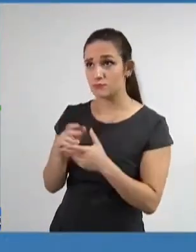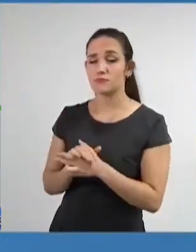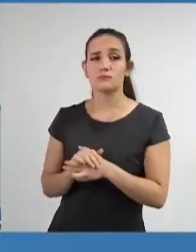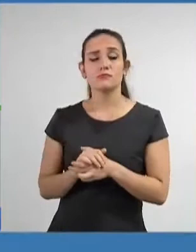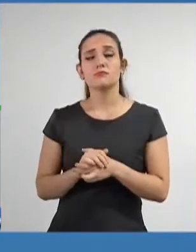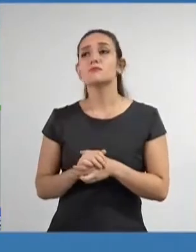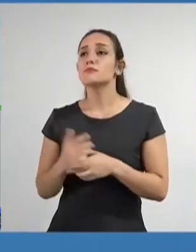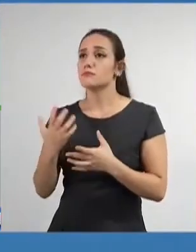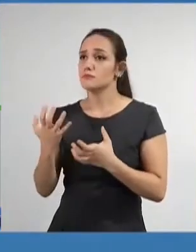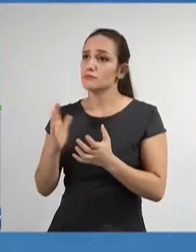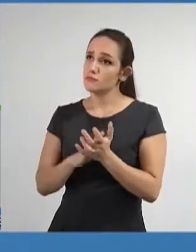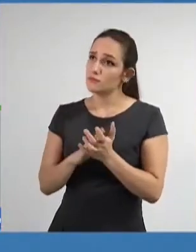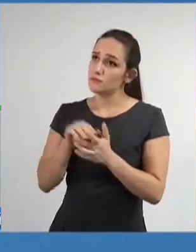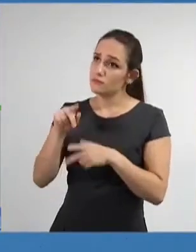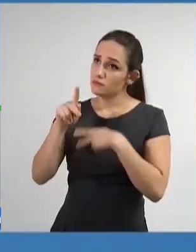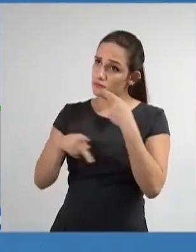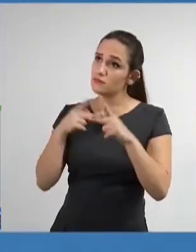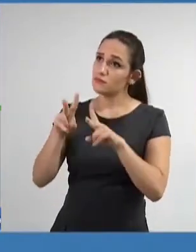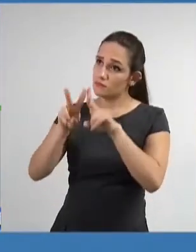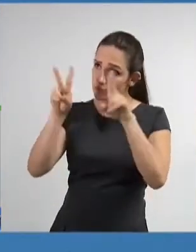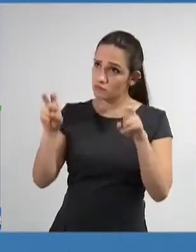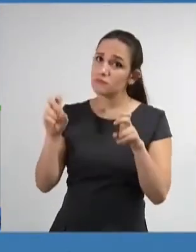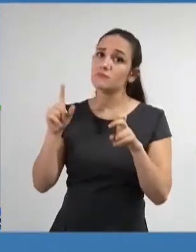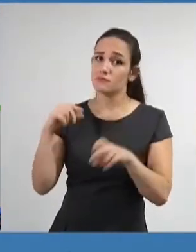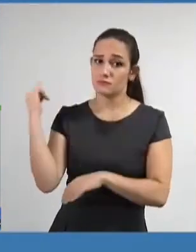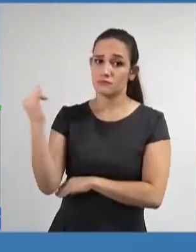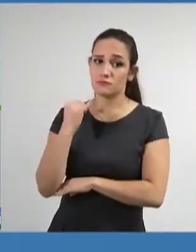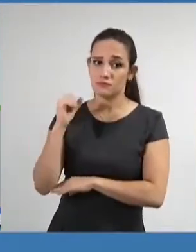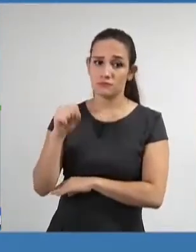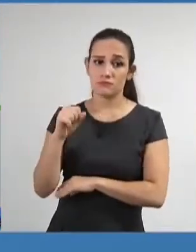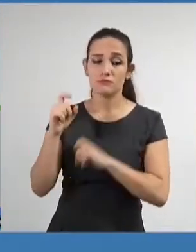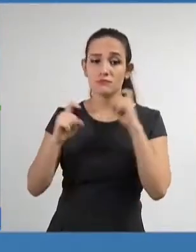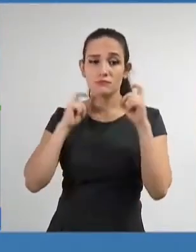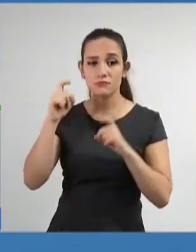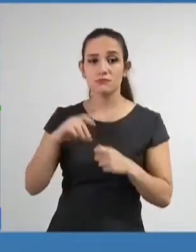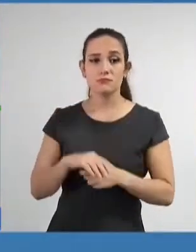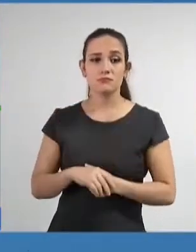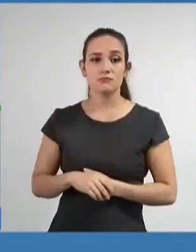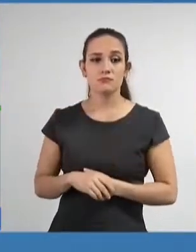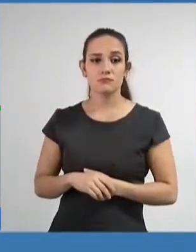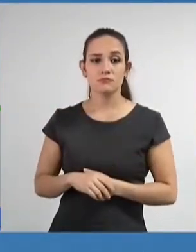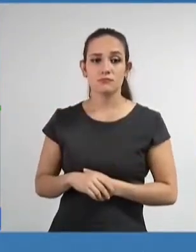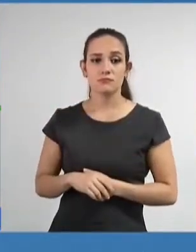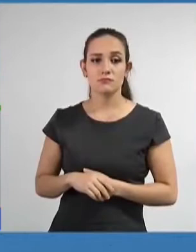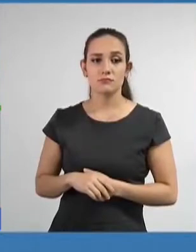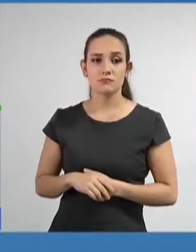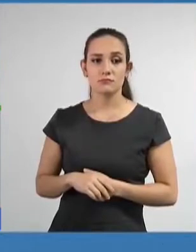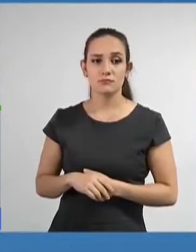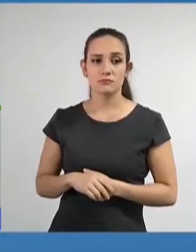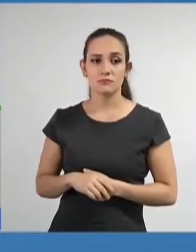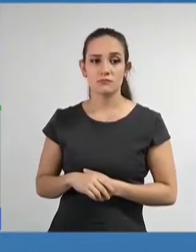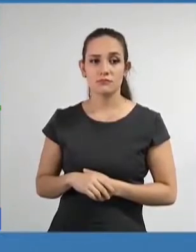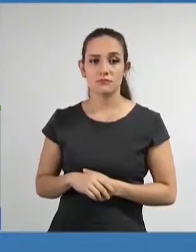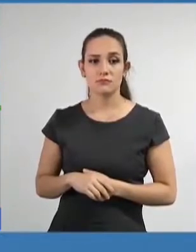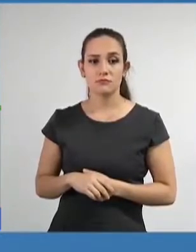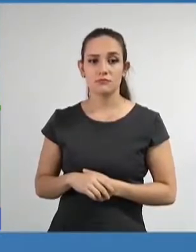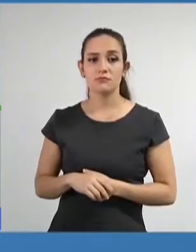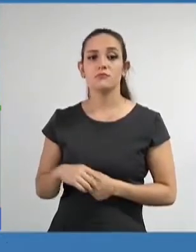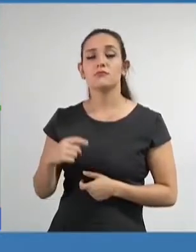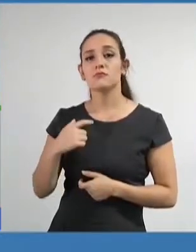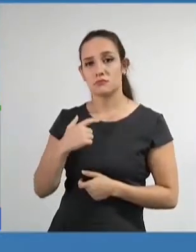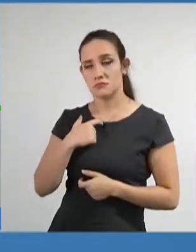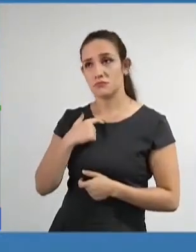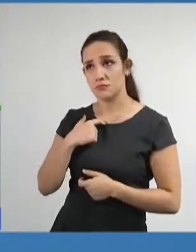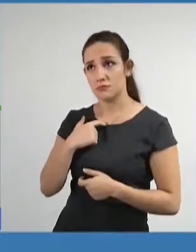Excelência pelo tema e é relevante pela preocupação que existe. E Vossa Excelência, eu começo por onde parou